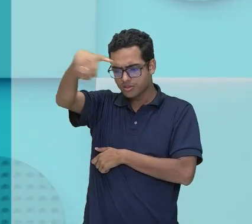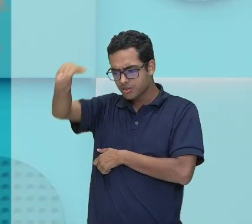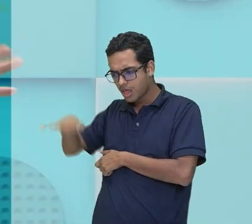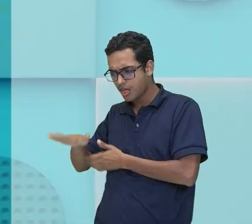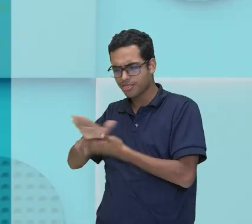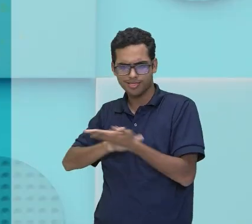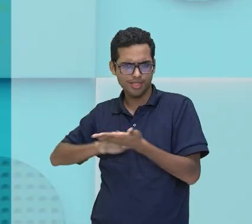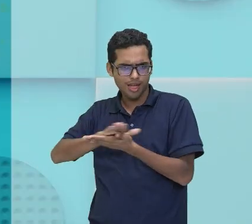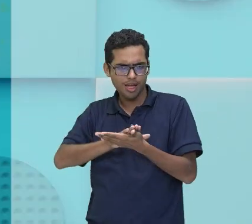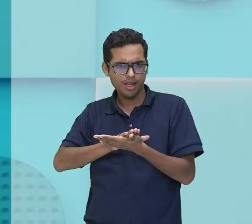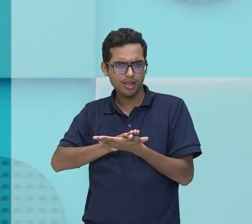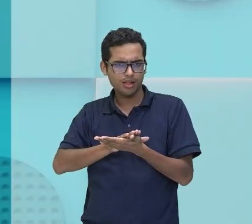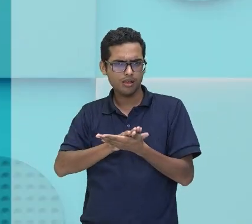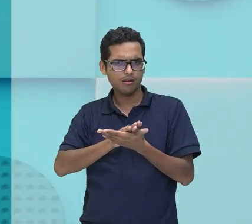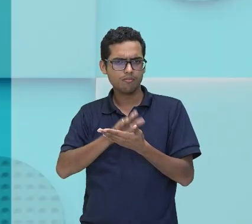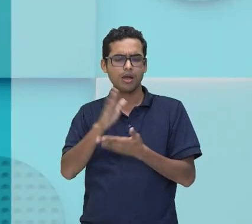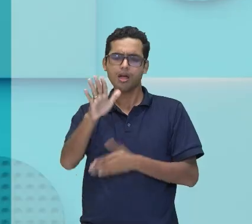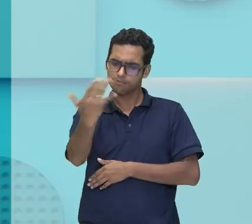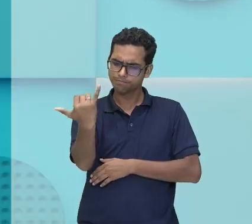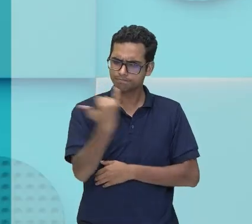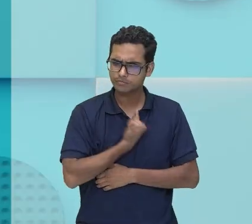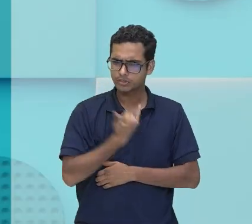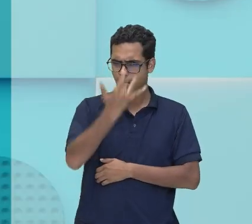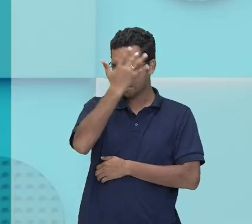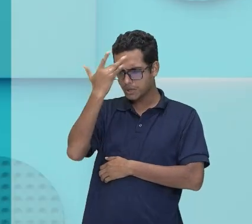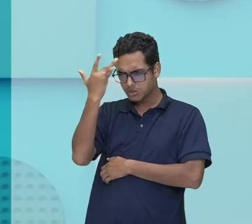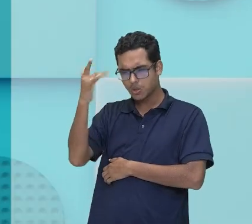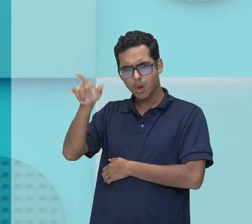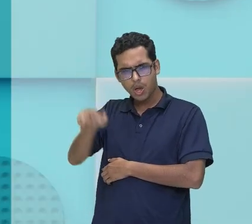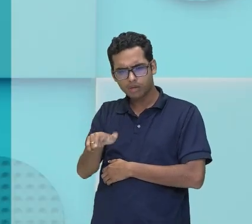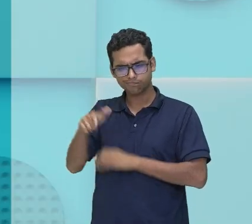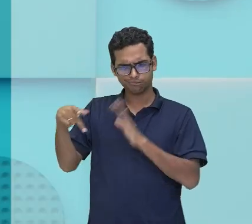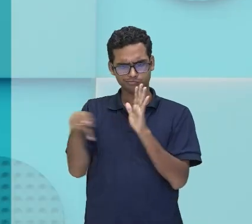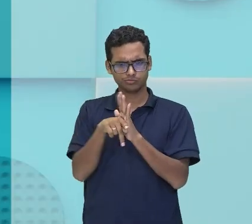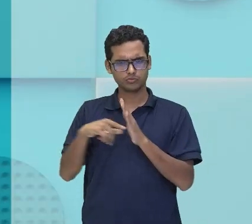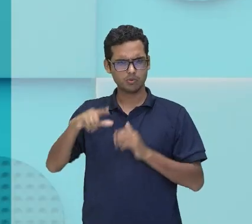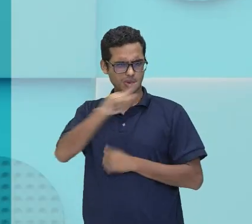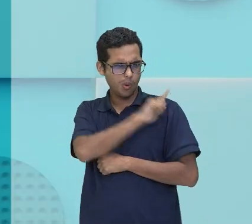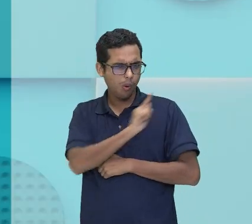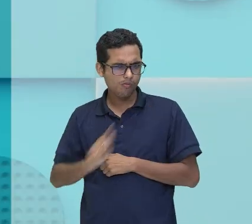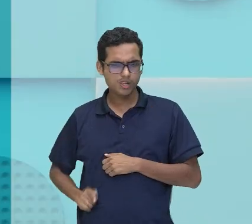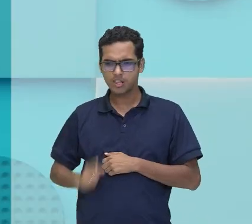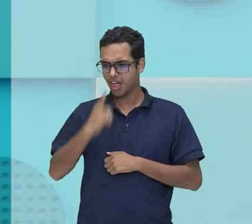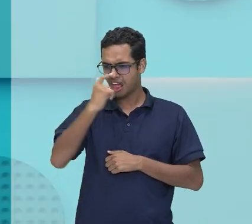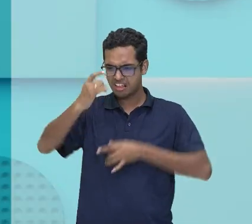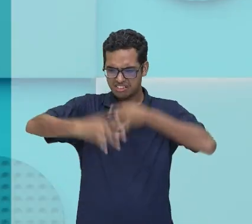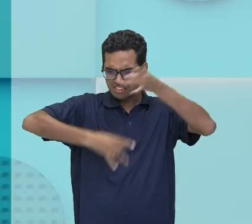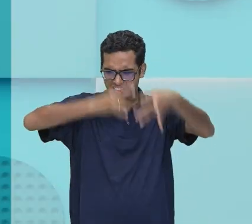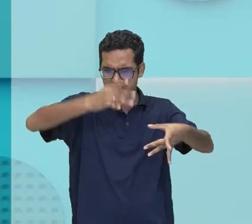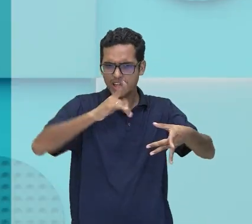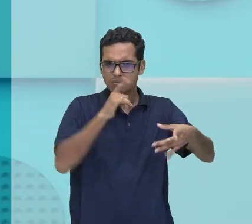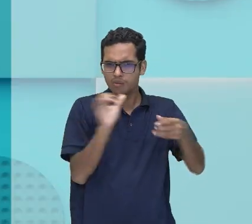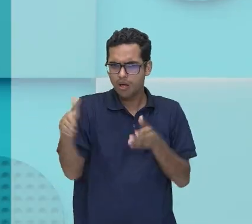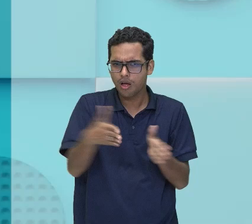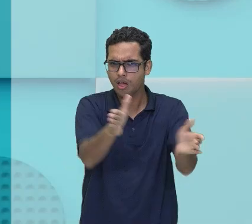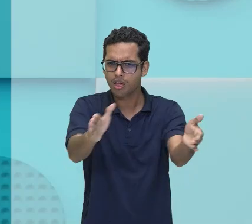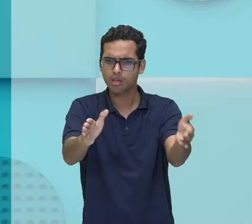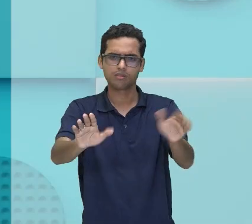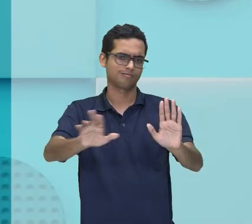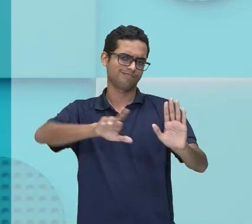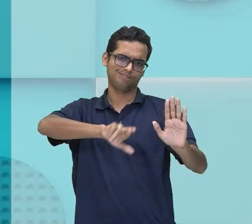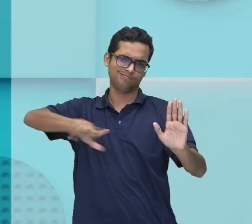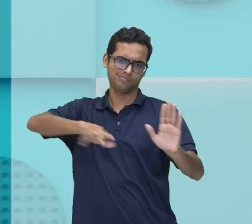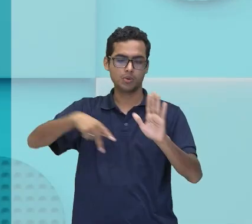vai lá e joga lixo naquele local. Não é a população. Então, é a população que está trazendo doença para a própria comunidade, né?